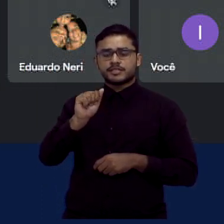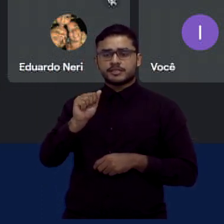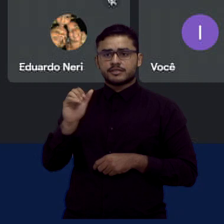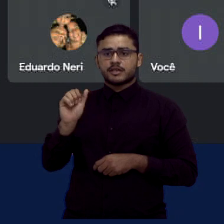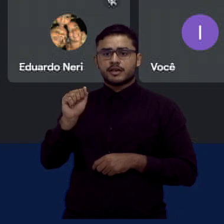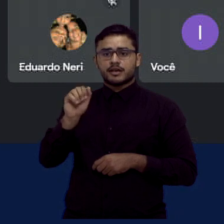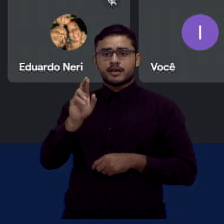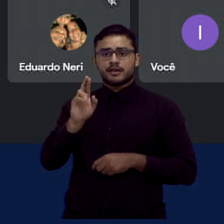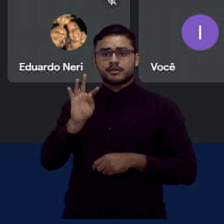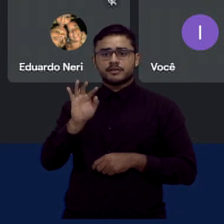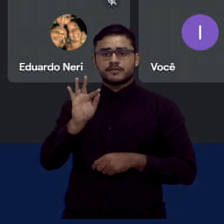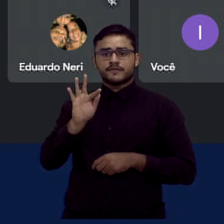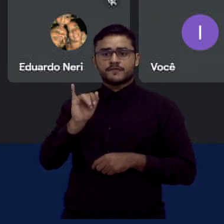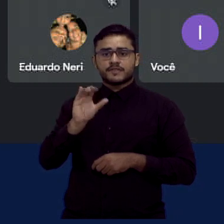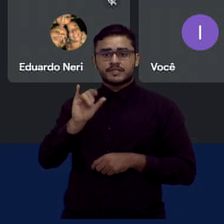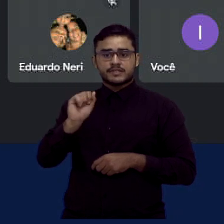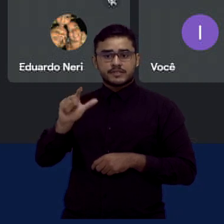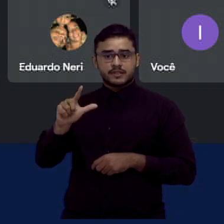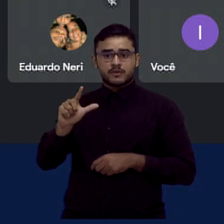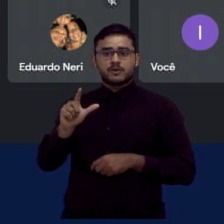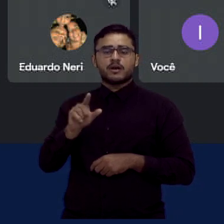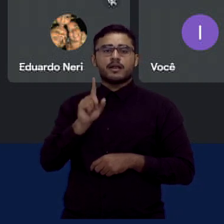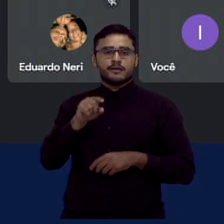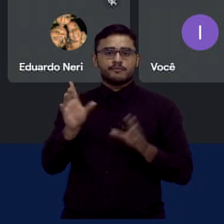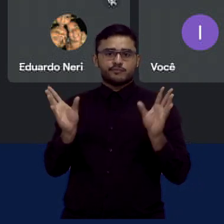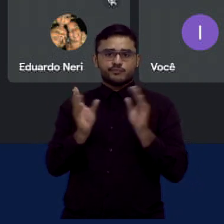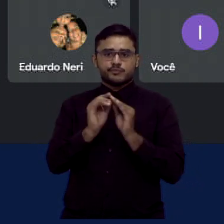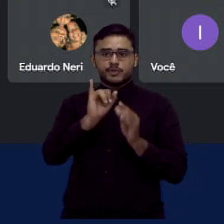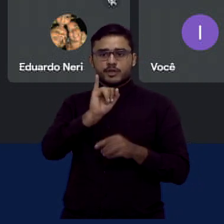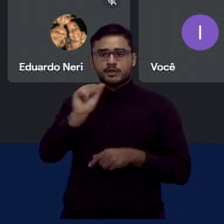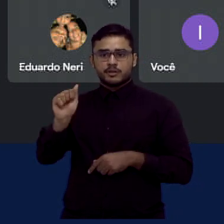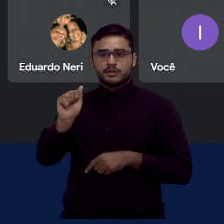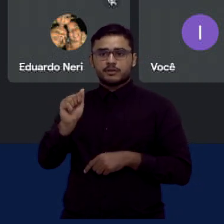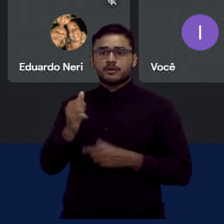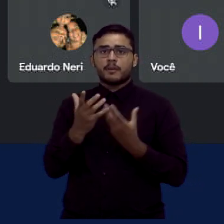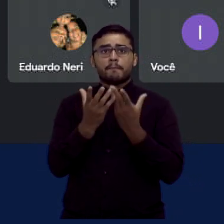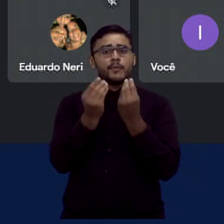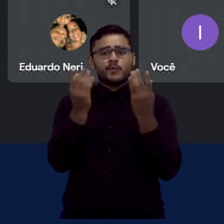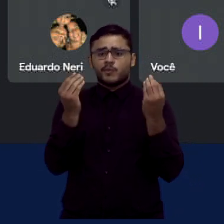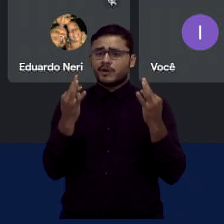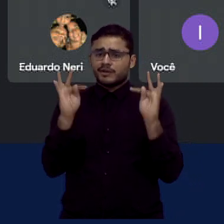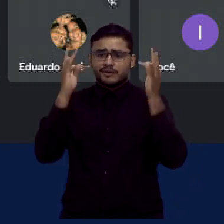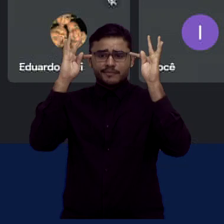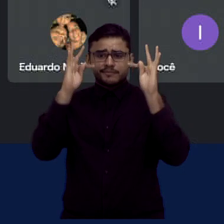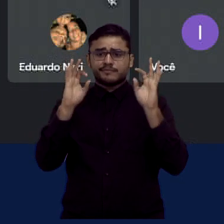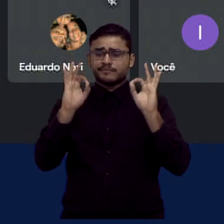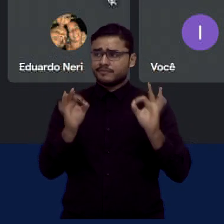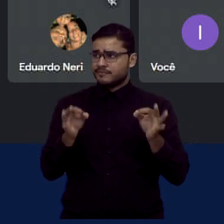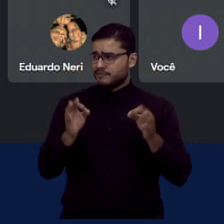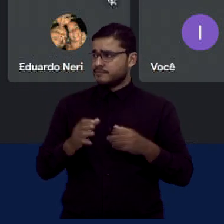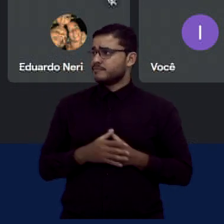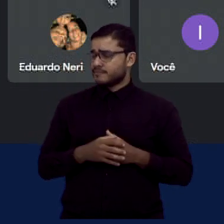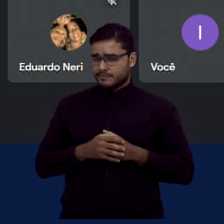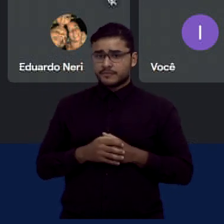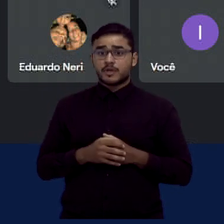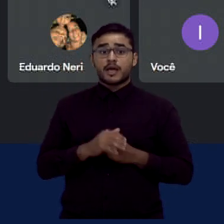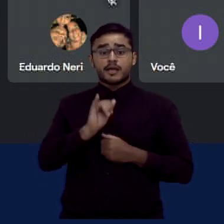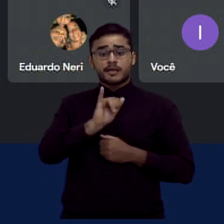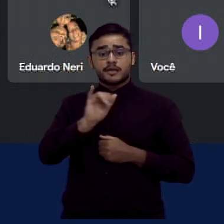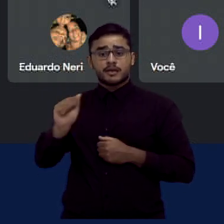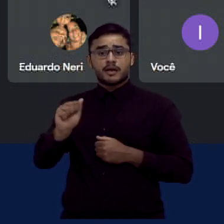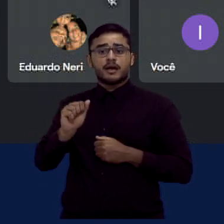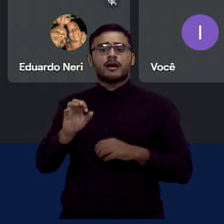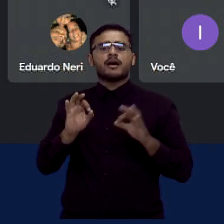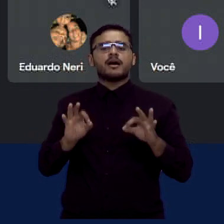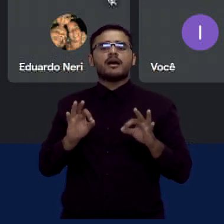ok? Não tem como a gente dizer, não vai ter mais IA. Vai ter muito IA. Eu acho que a pergunta que tem que